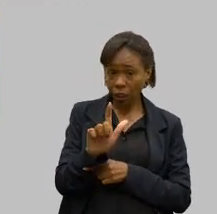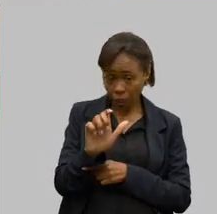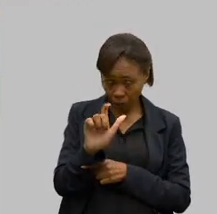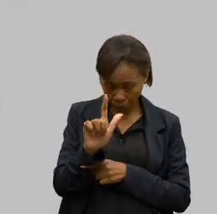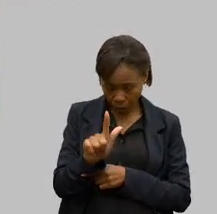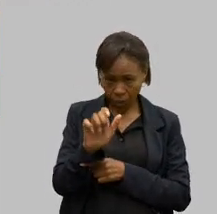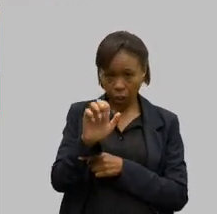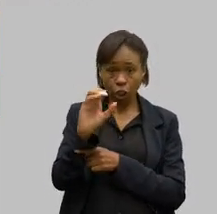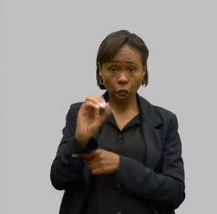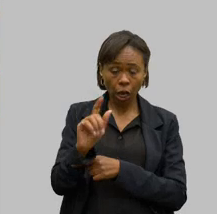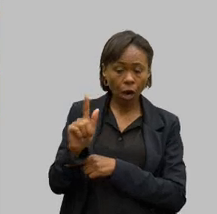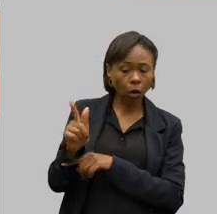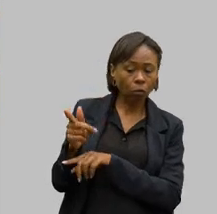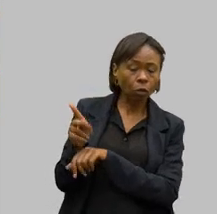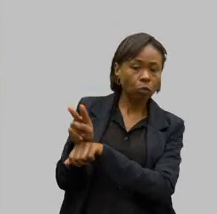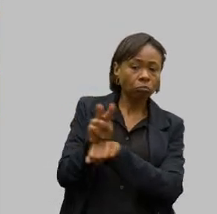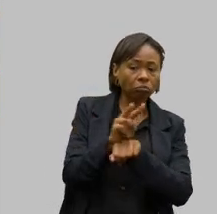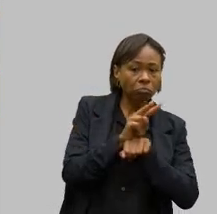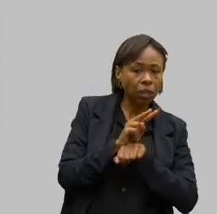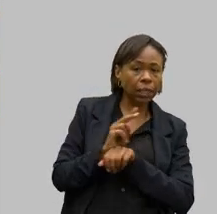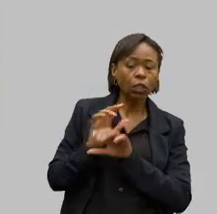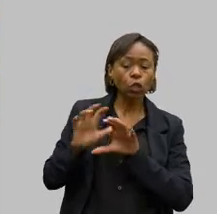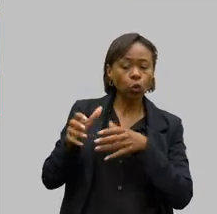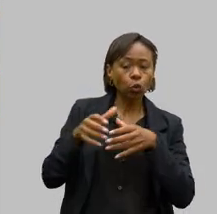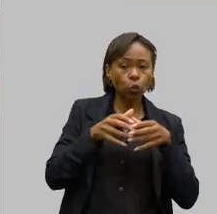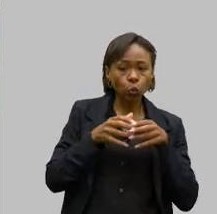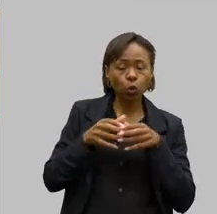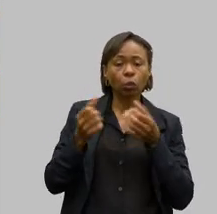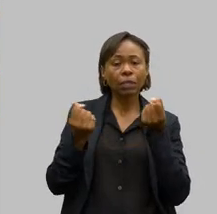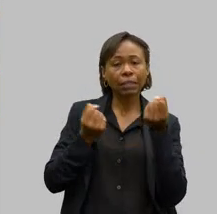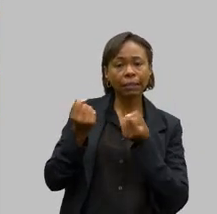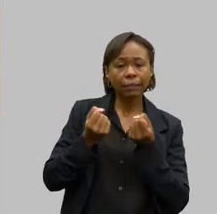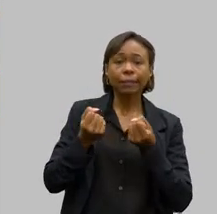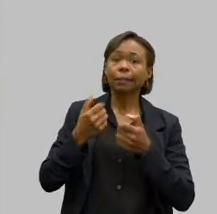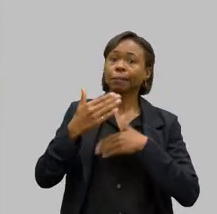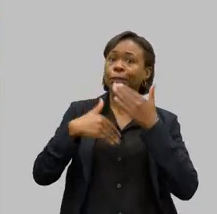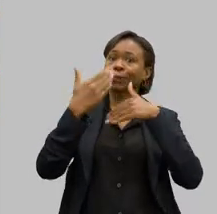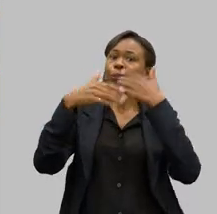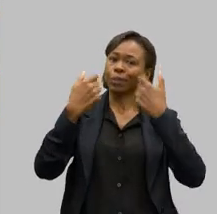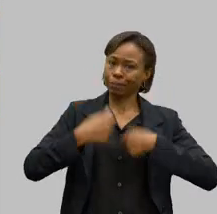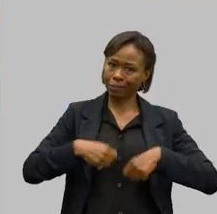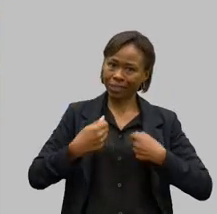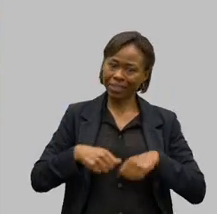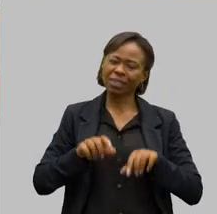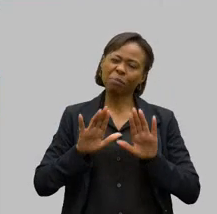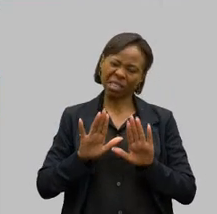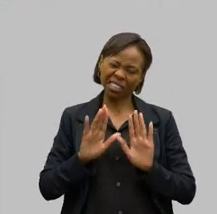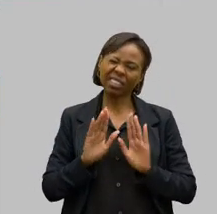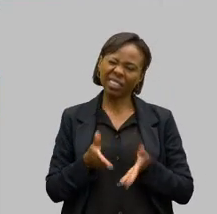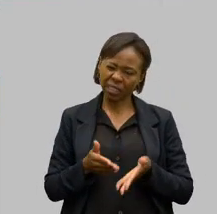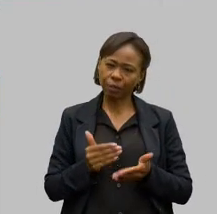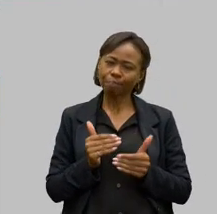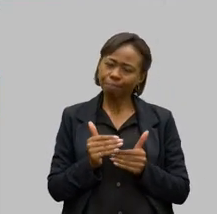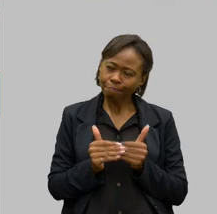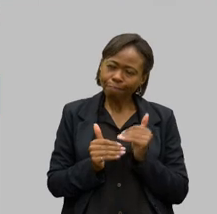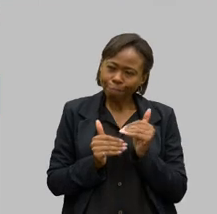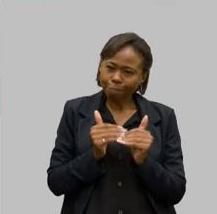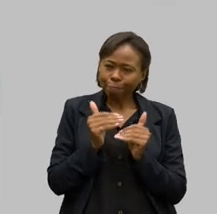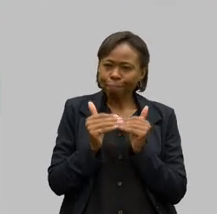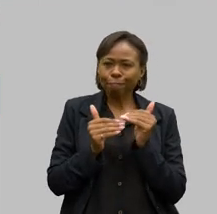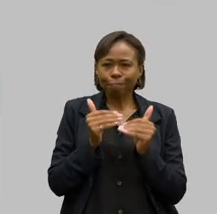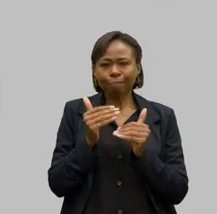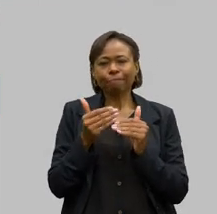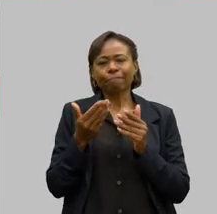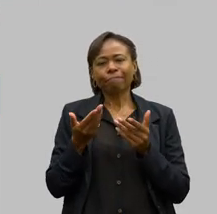transporte, para que nós possamos economizar e evoluir no transporte que sabemos que precisamos. Mas acho que já evoluímos um tanto quanto